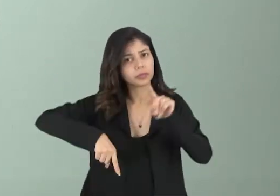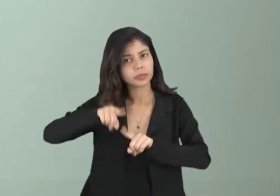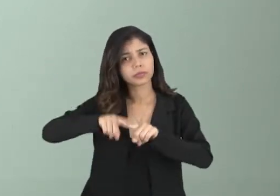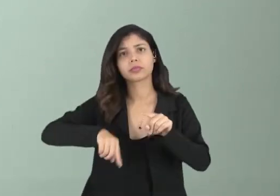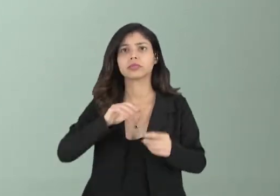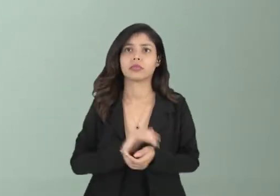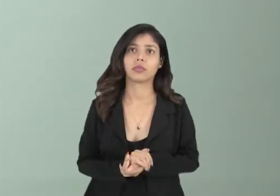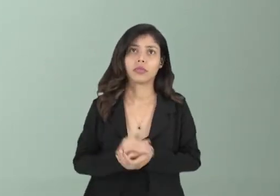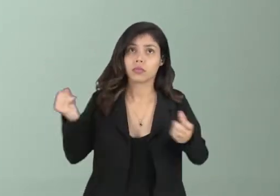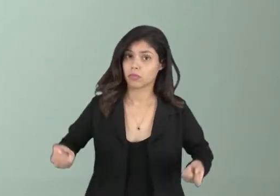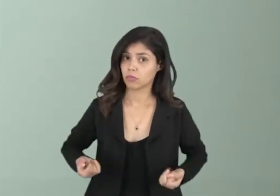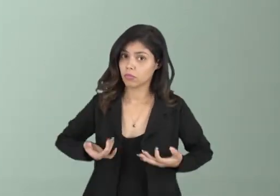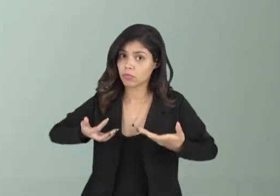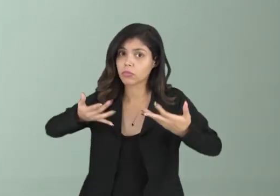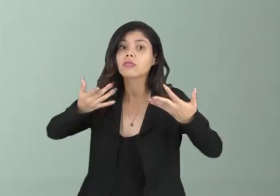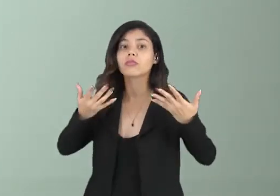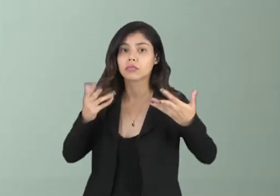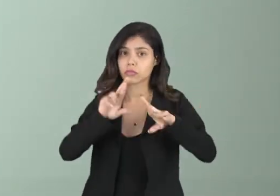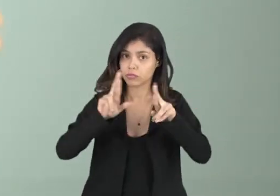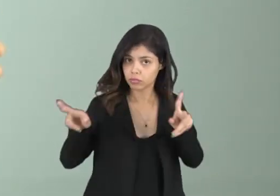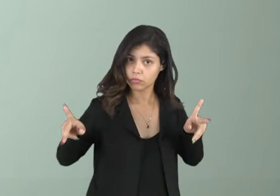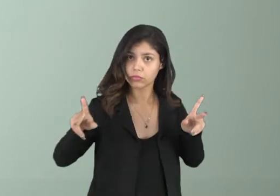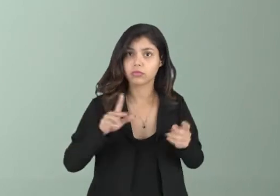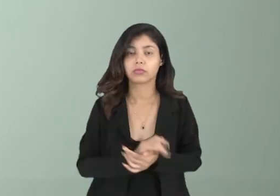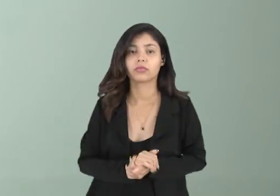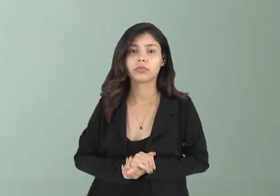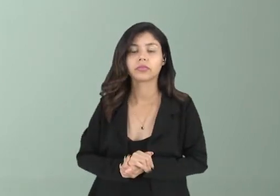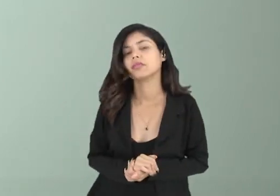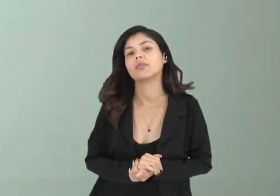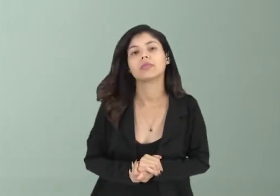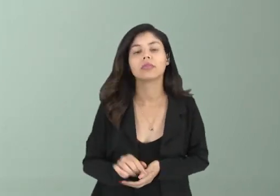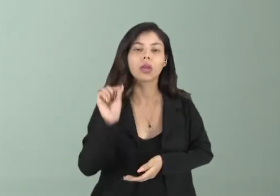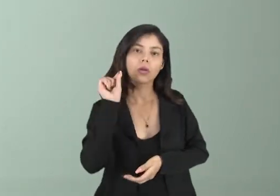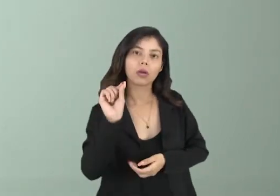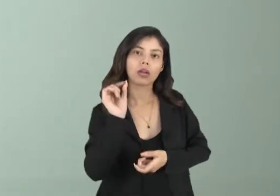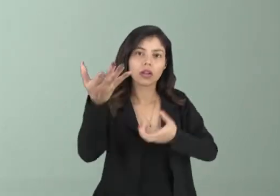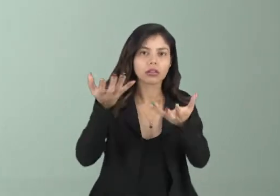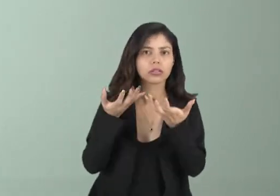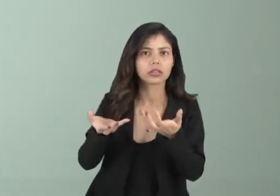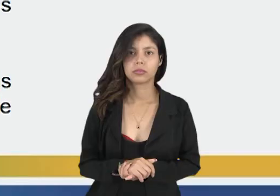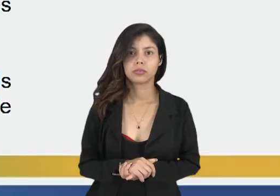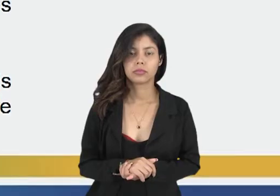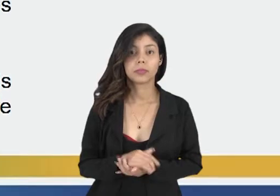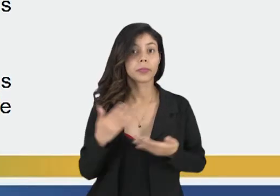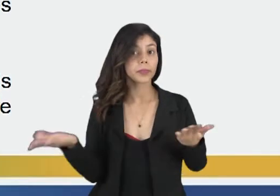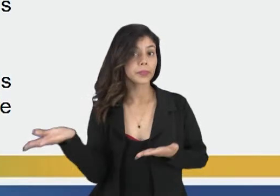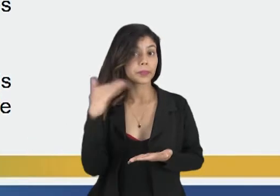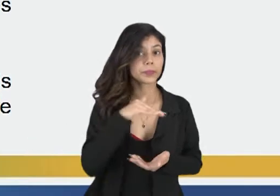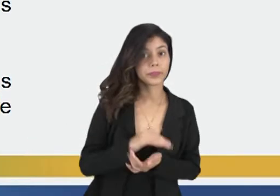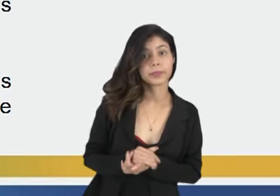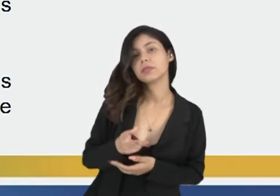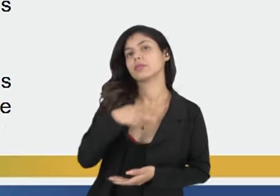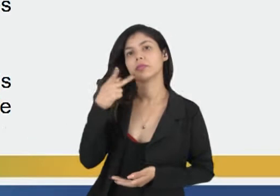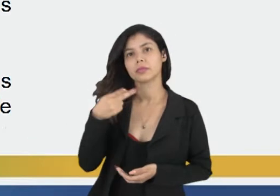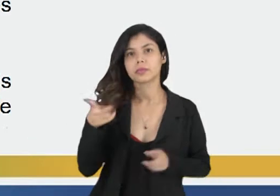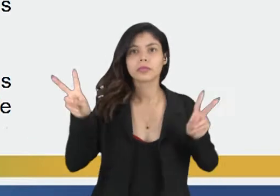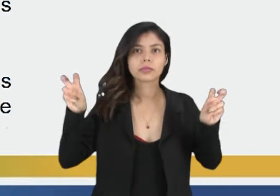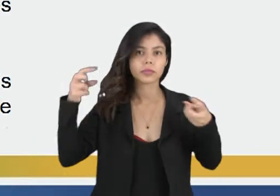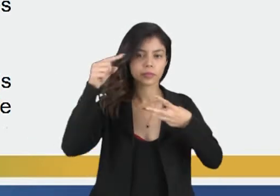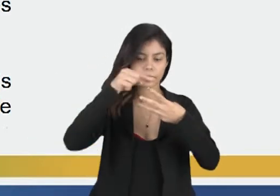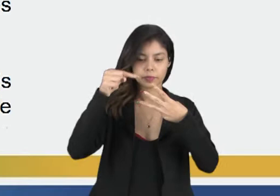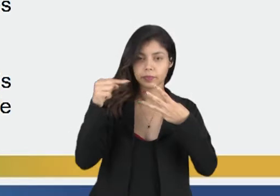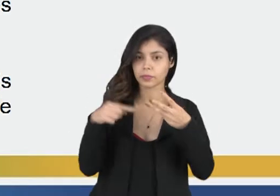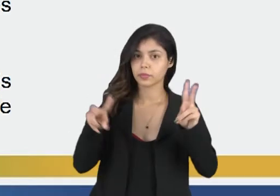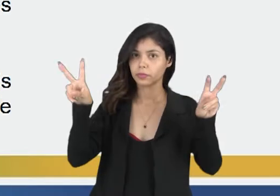matéria dão ênfases diferentes ao que eles querem abordar. Vamos lá, vamos falar sobre esses